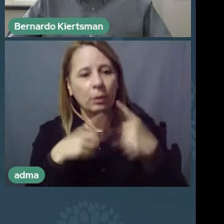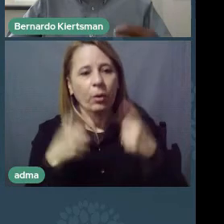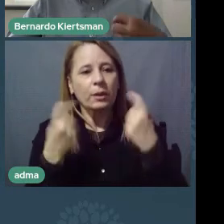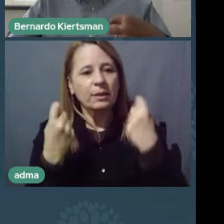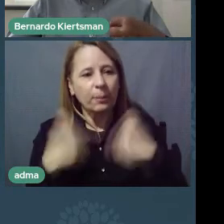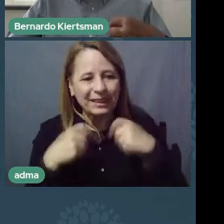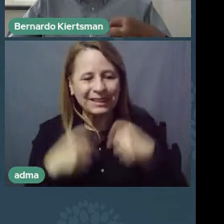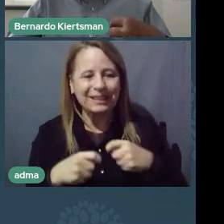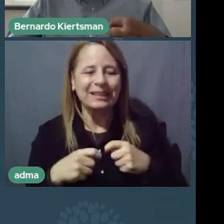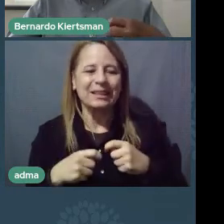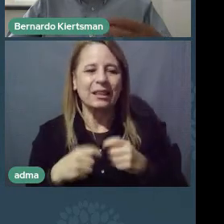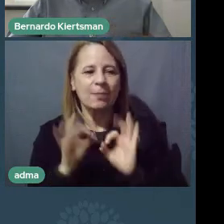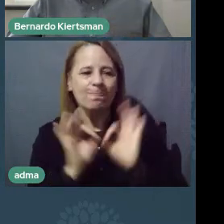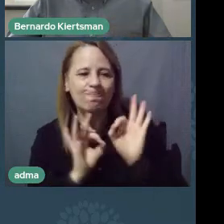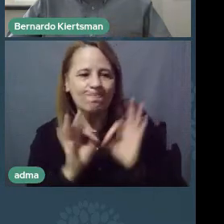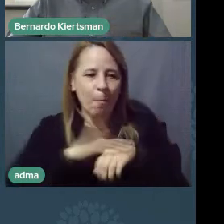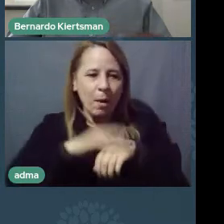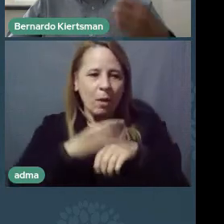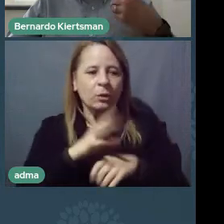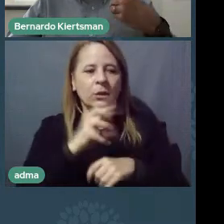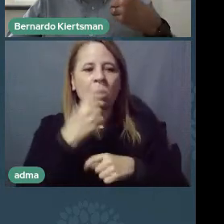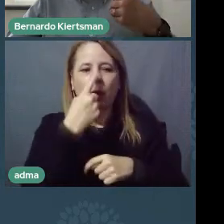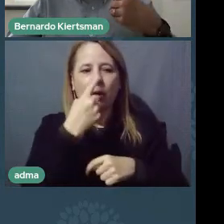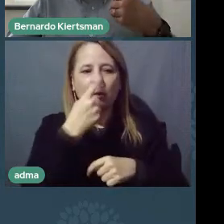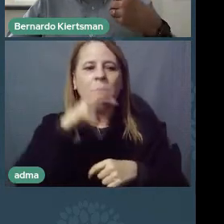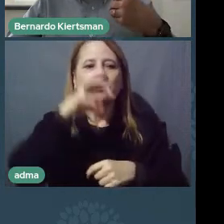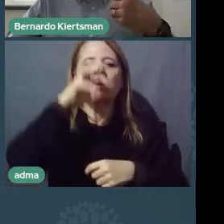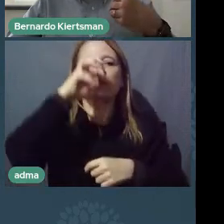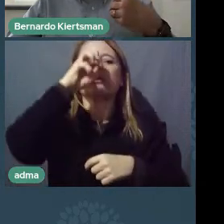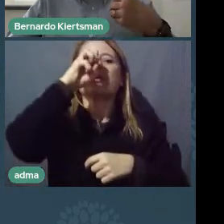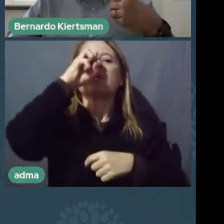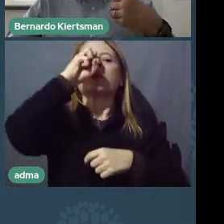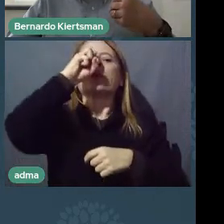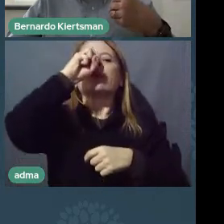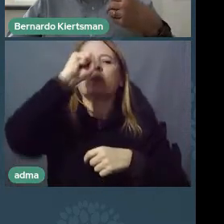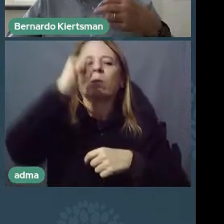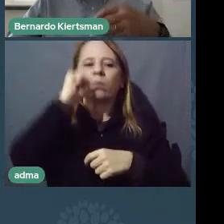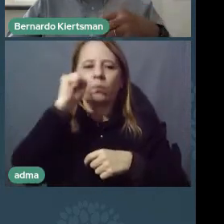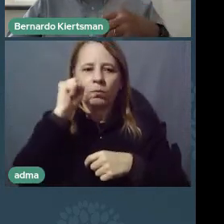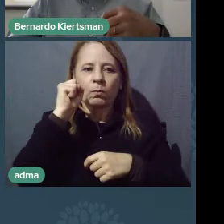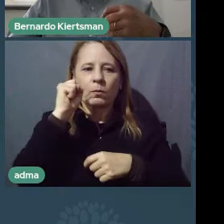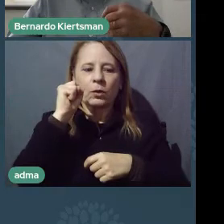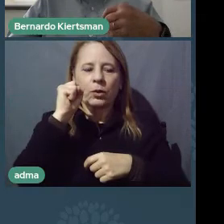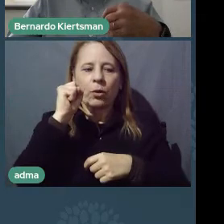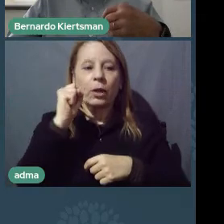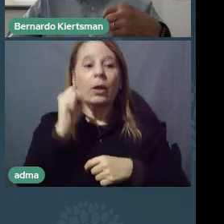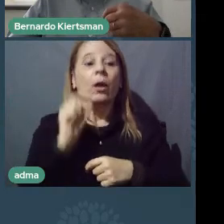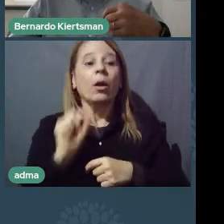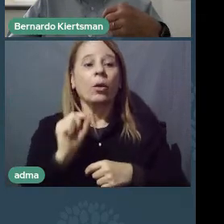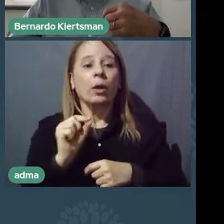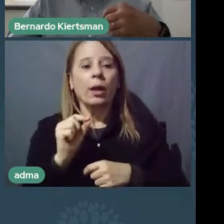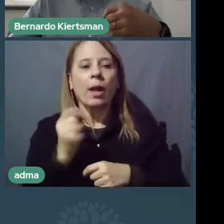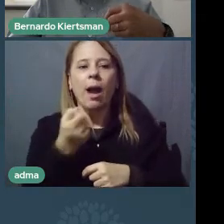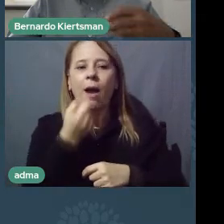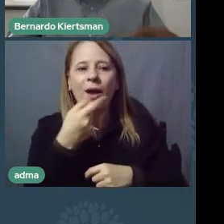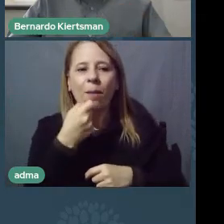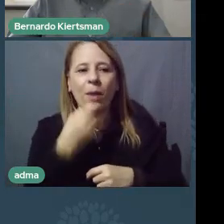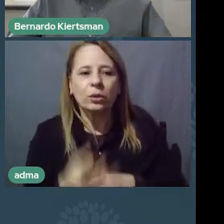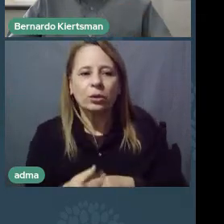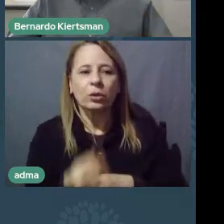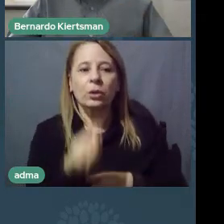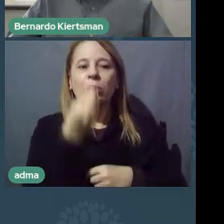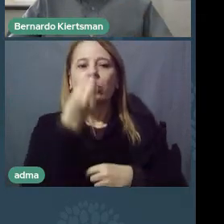uma coordenação inspiratória. Você faz uma inspiração profunda, fazendo com que esse medicamento